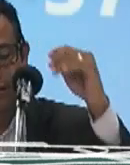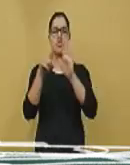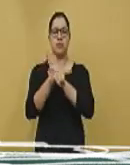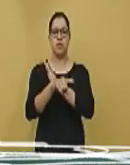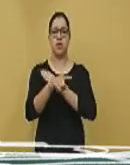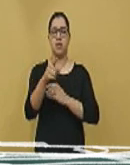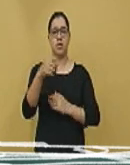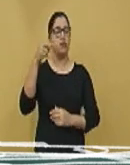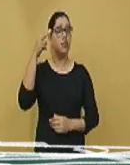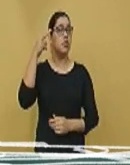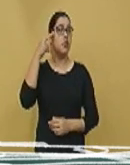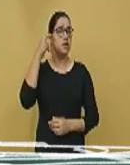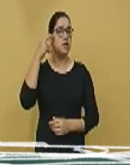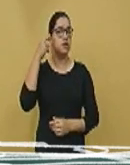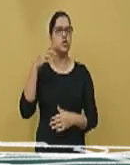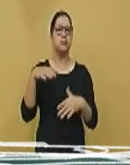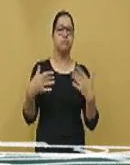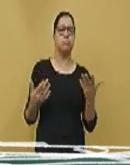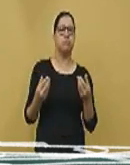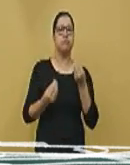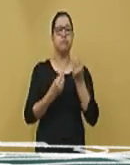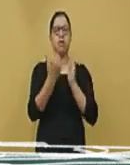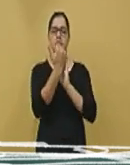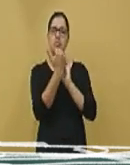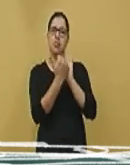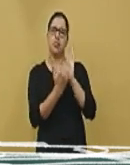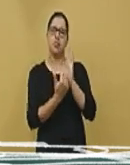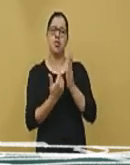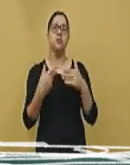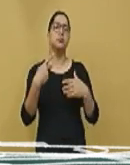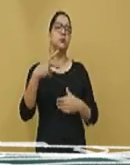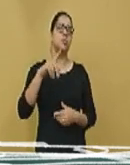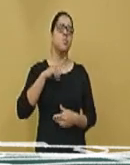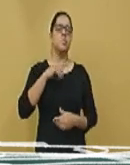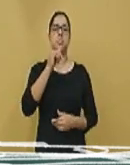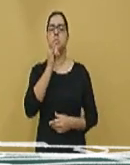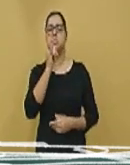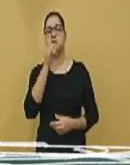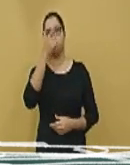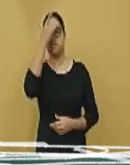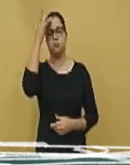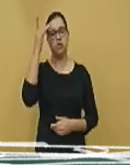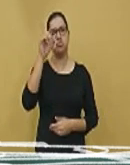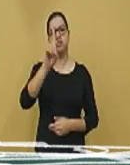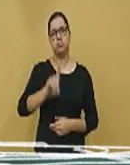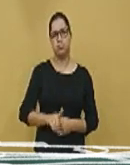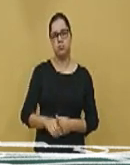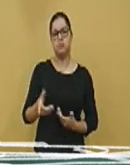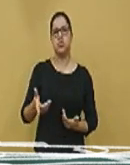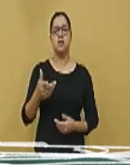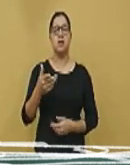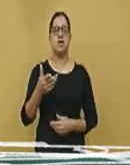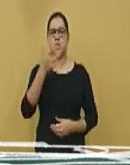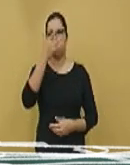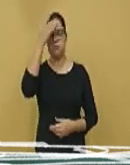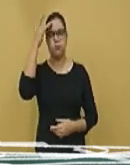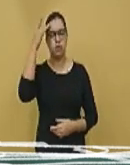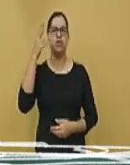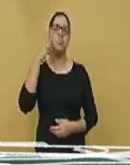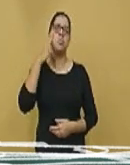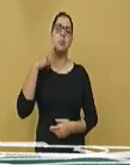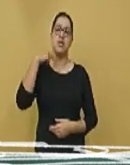indígenas, negros, mulheres, LGBTs e pessoas com deficiência. E o senhor menciona uma frase